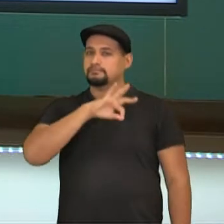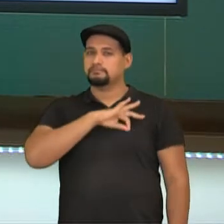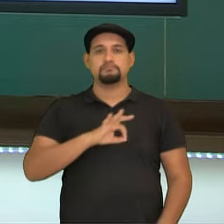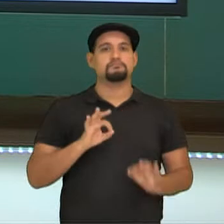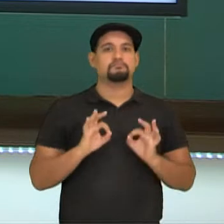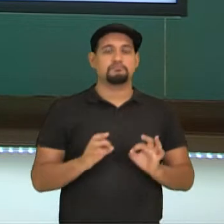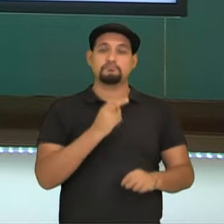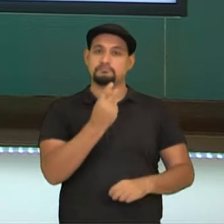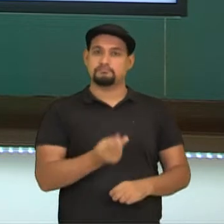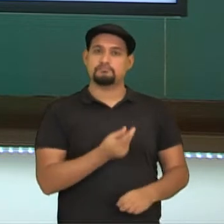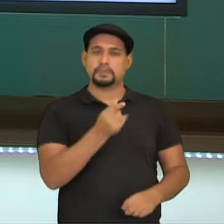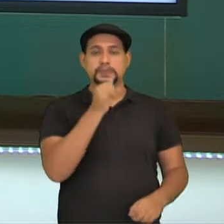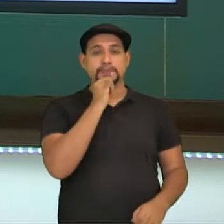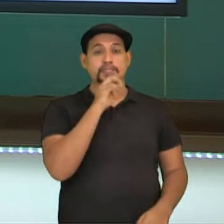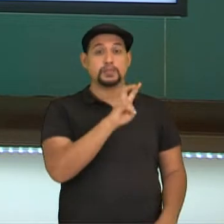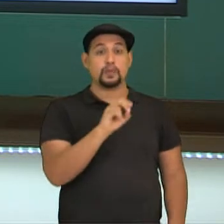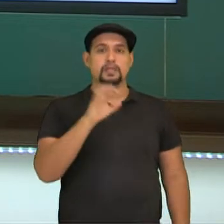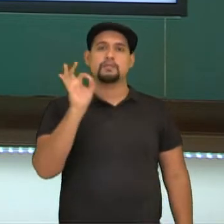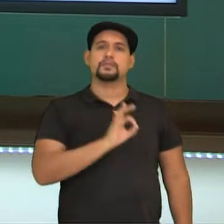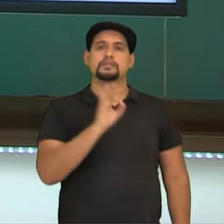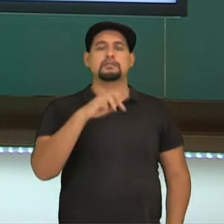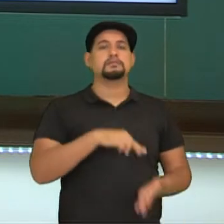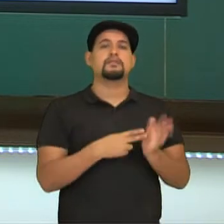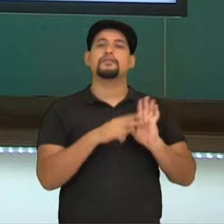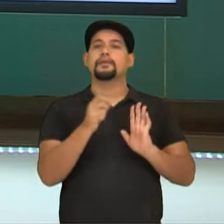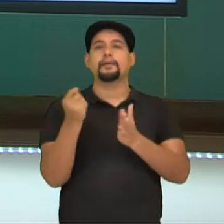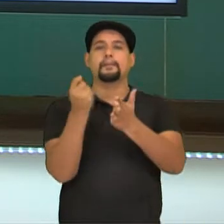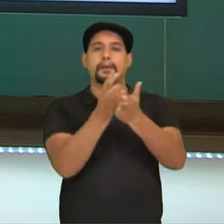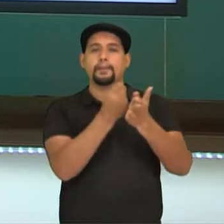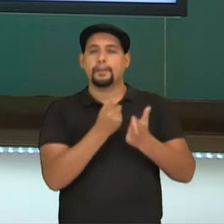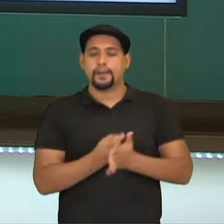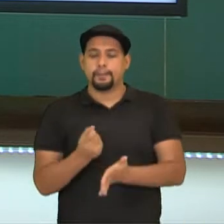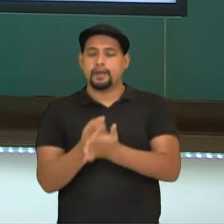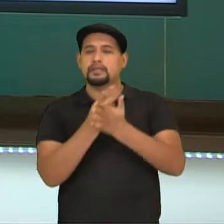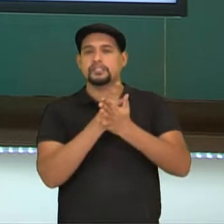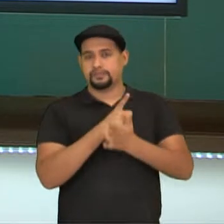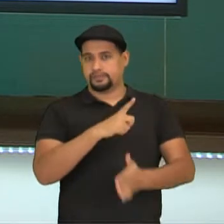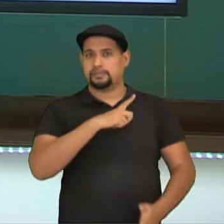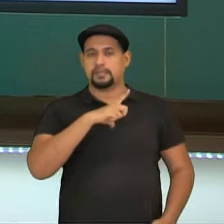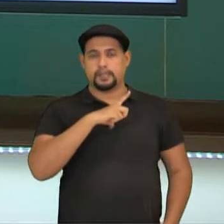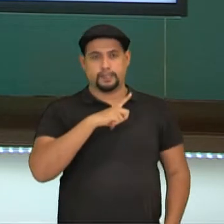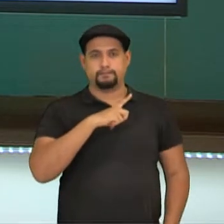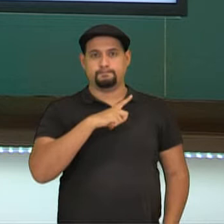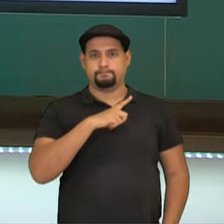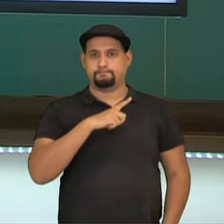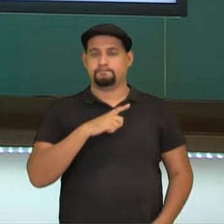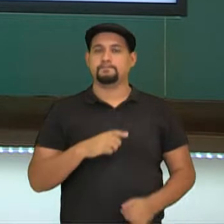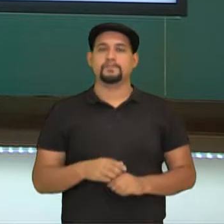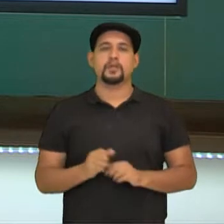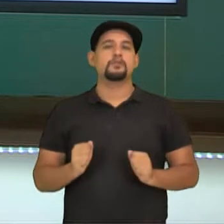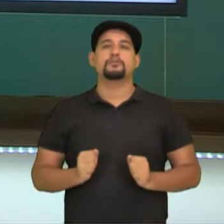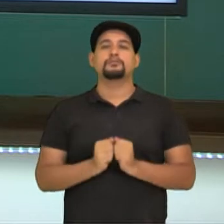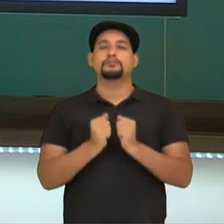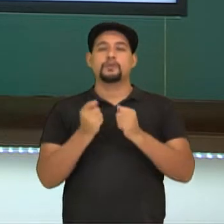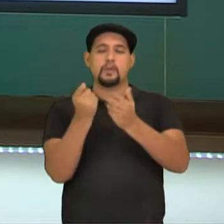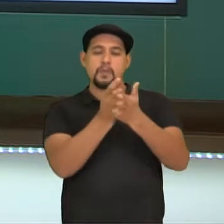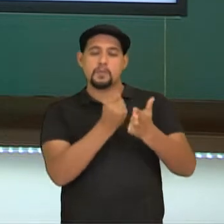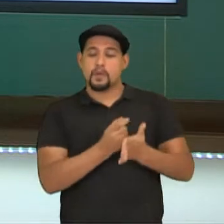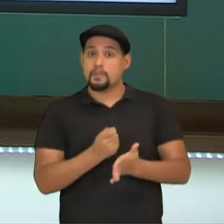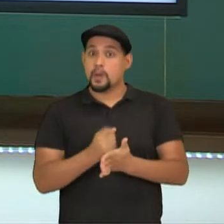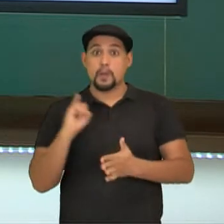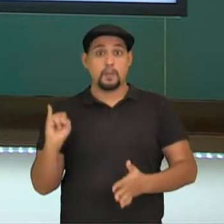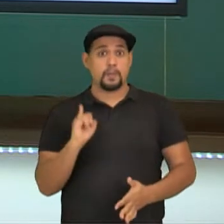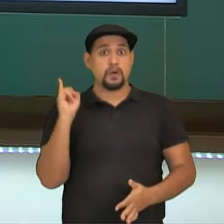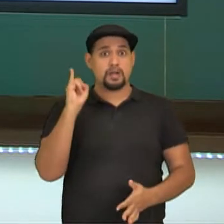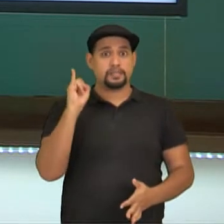Aonde 50% são aquelas despesas que a gente vai ter com gastos